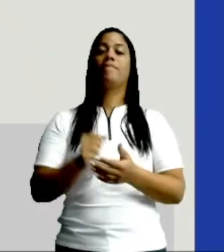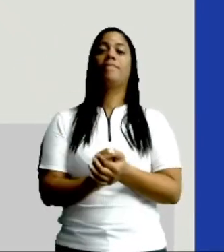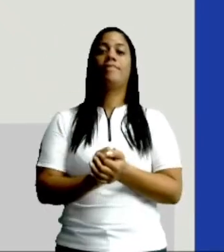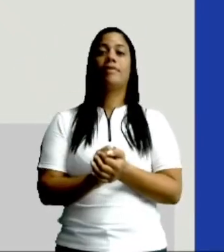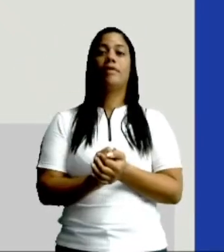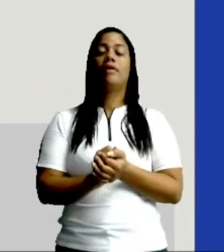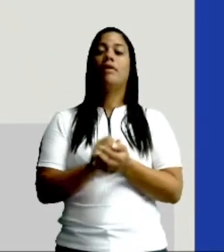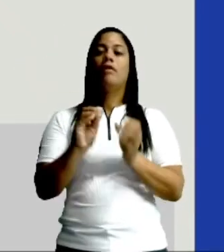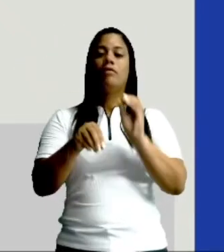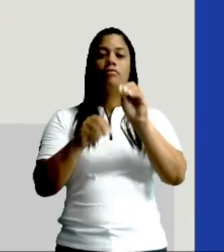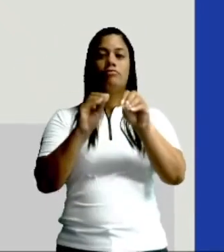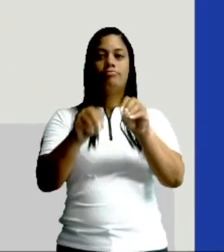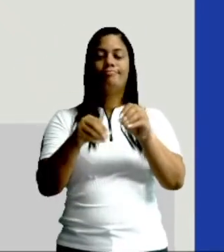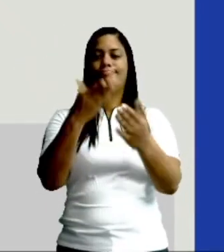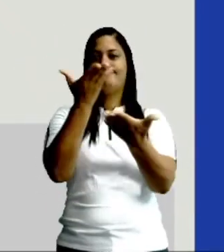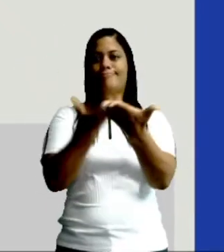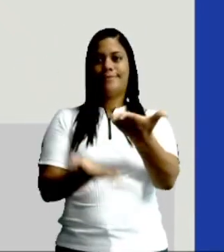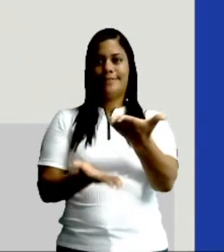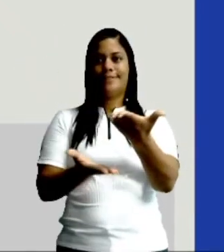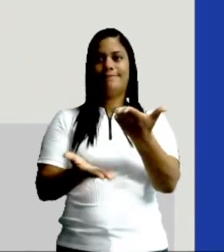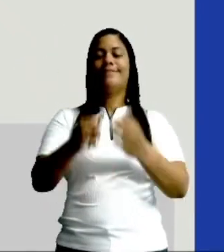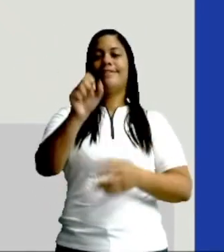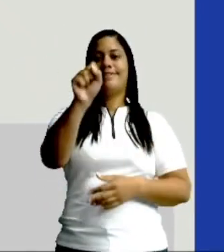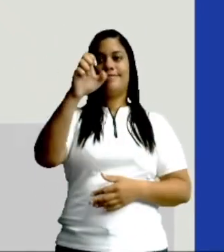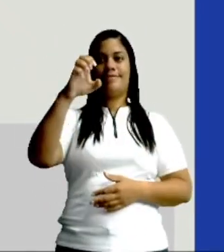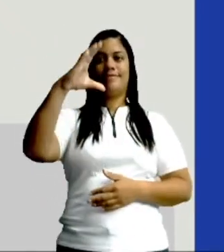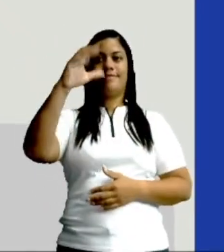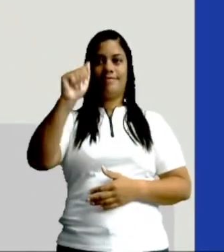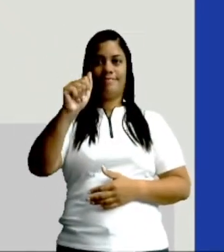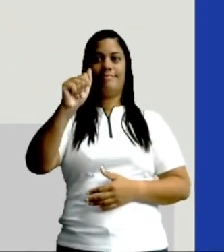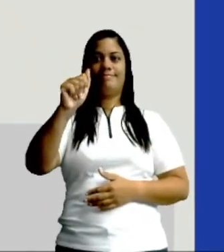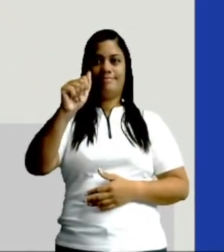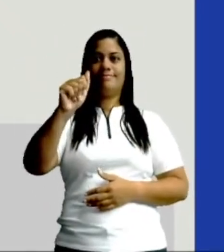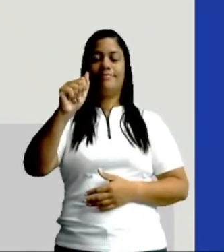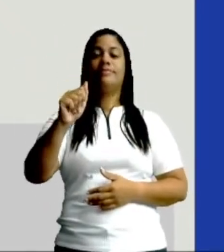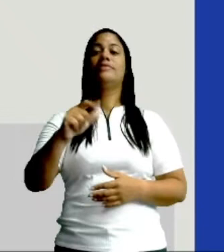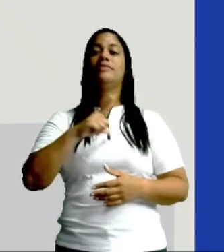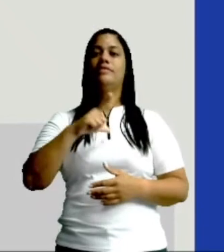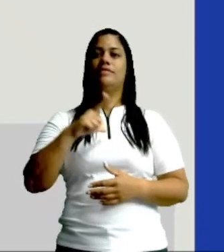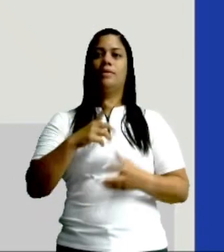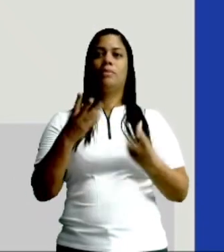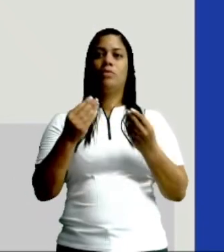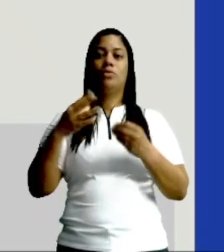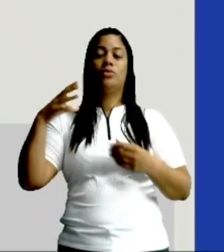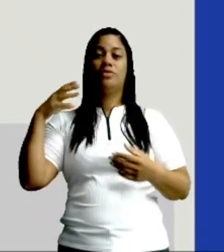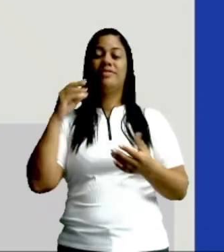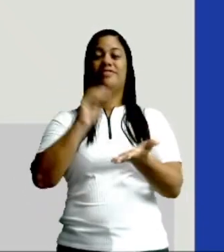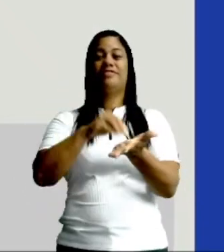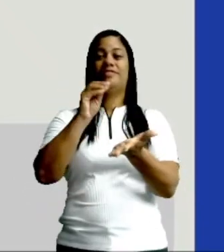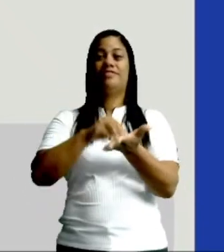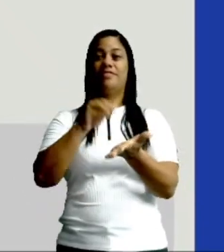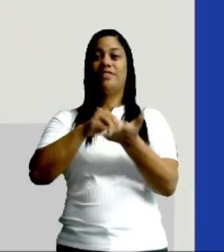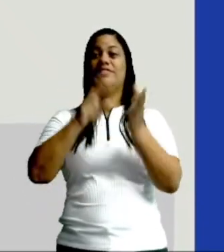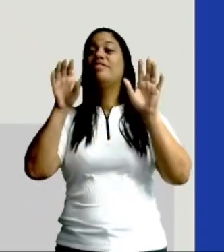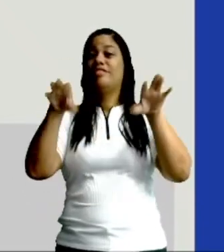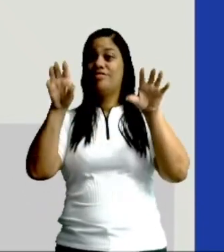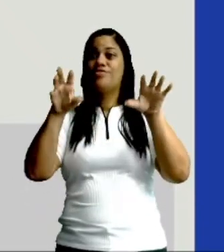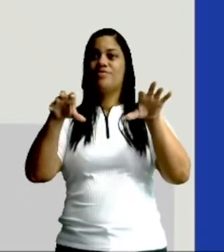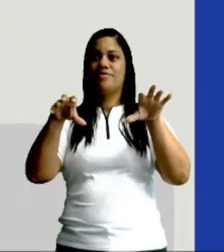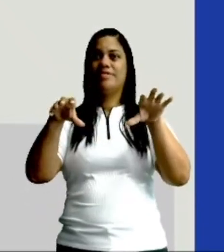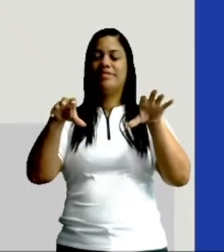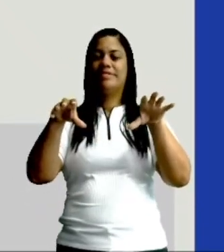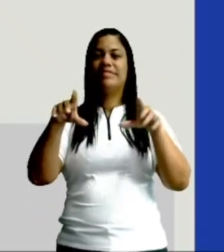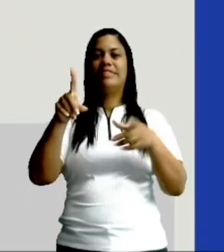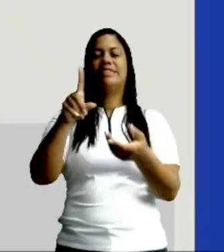perdida. Ó, estiagem, gente, é a seca. Então, se tiver muito tempo sem chuva, nossas